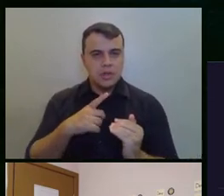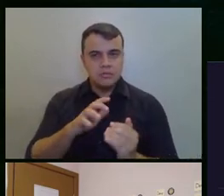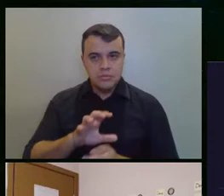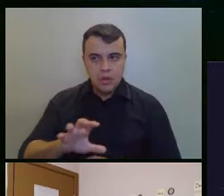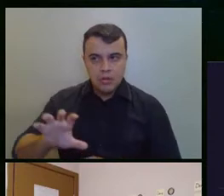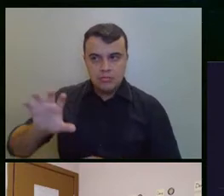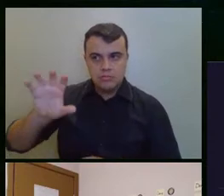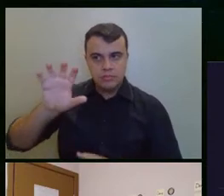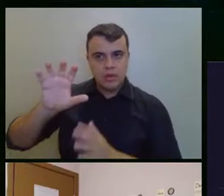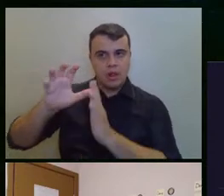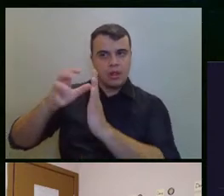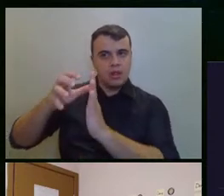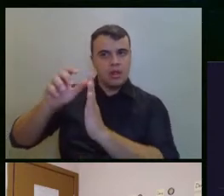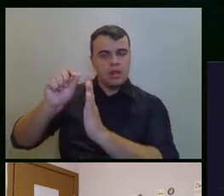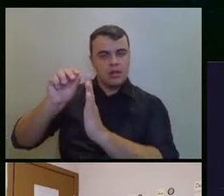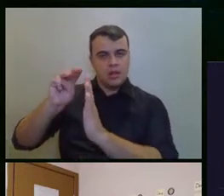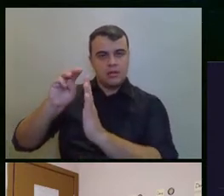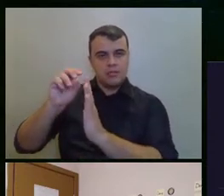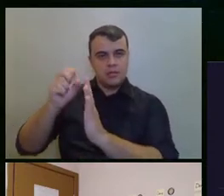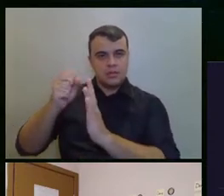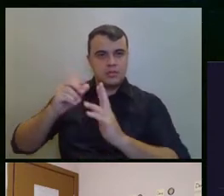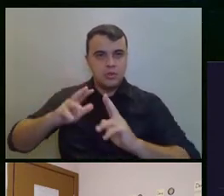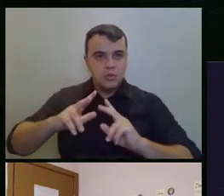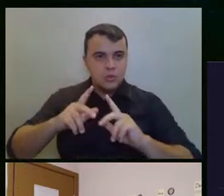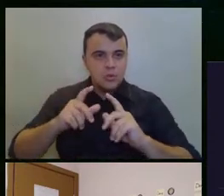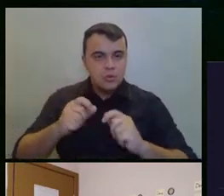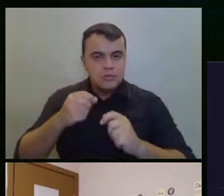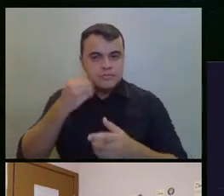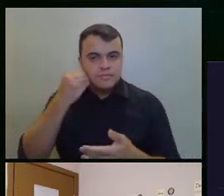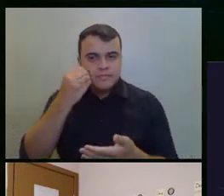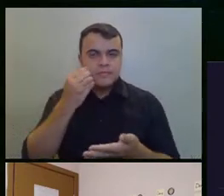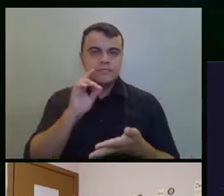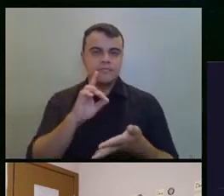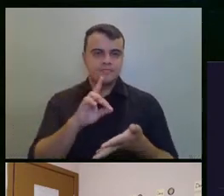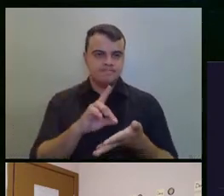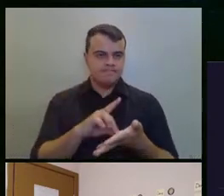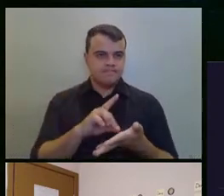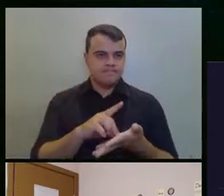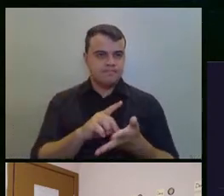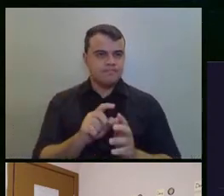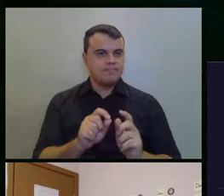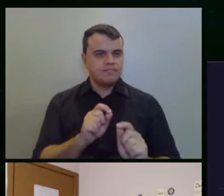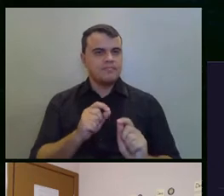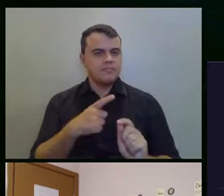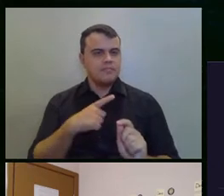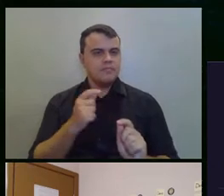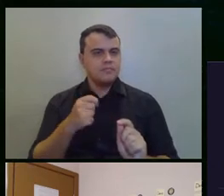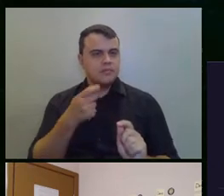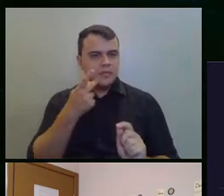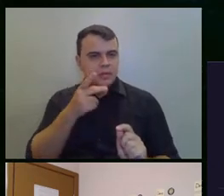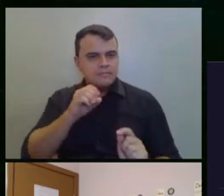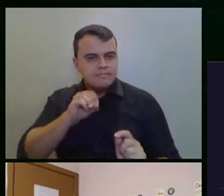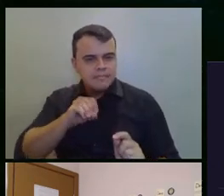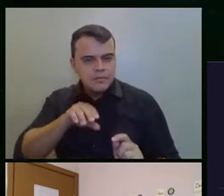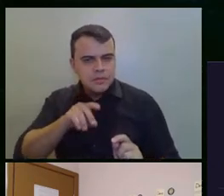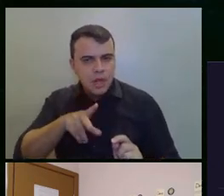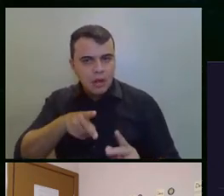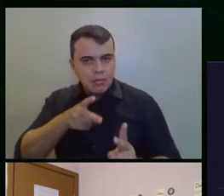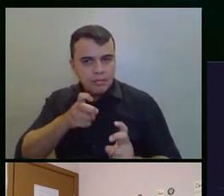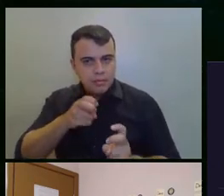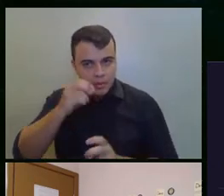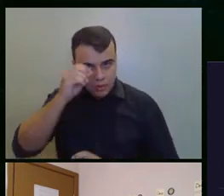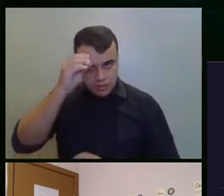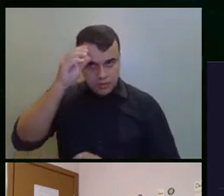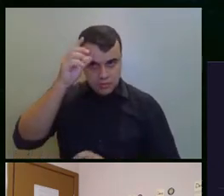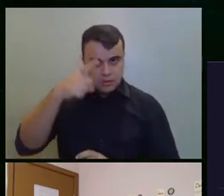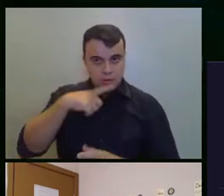na parte da WS então é uma experiência que ela é pode agregar valor né E vai agregar valor Tanto